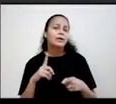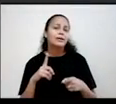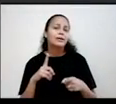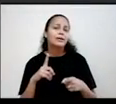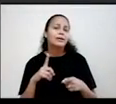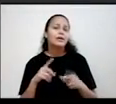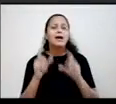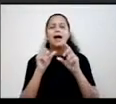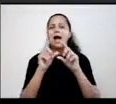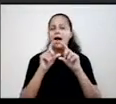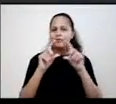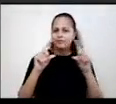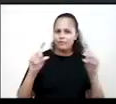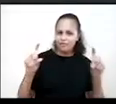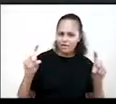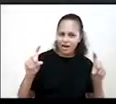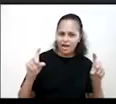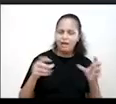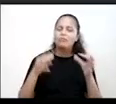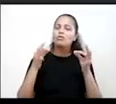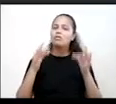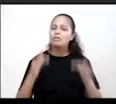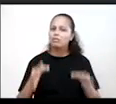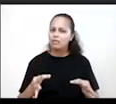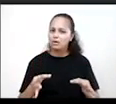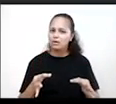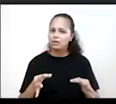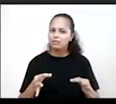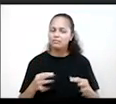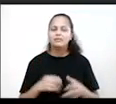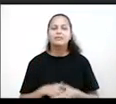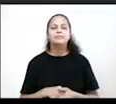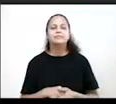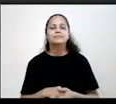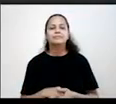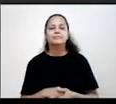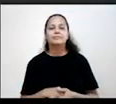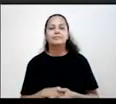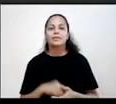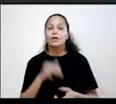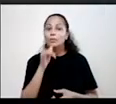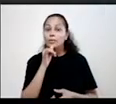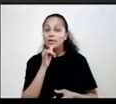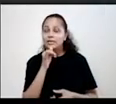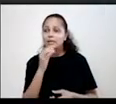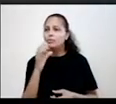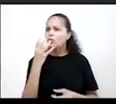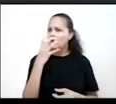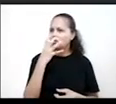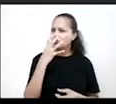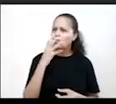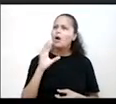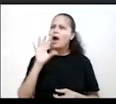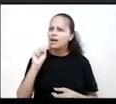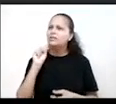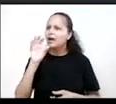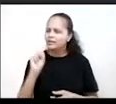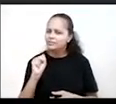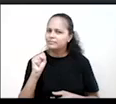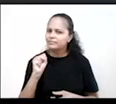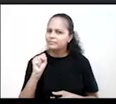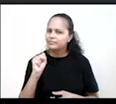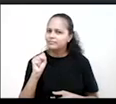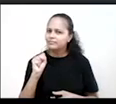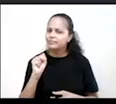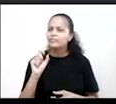Para deixar essa frase equilibrada, né, como nós vimos naquela pedra. Olha, o cachorro late. O cachorro é o meu sujeito, late é o